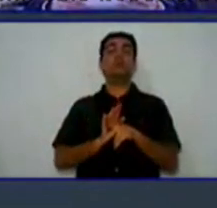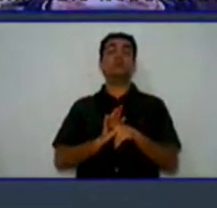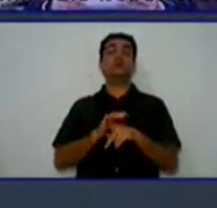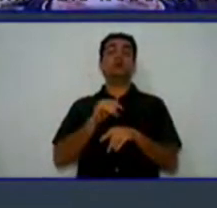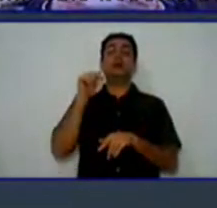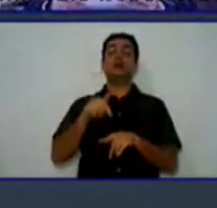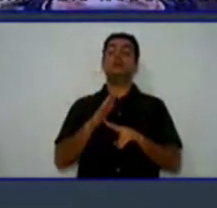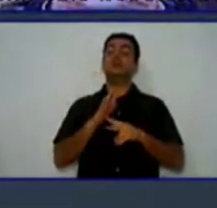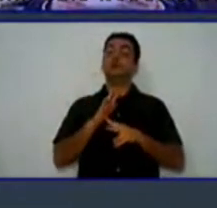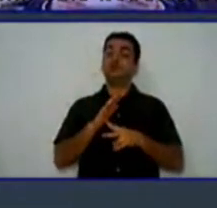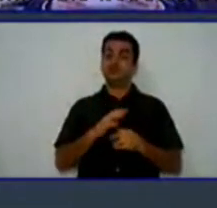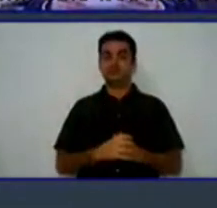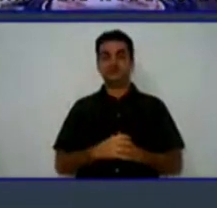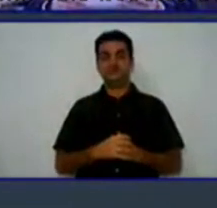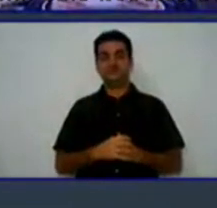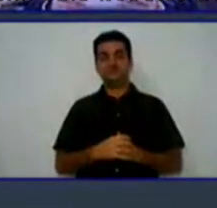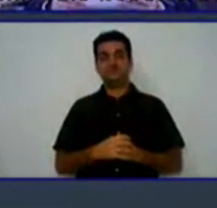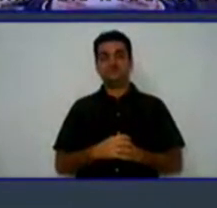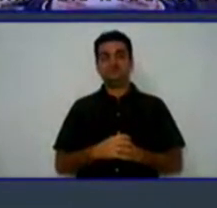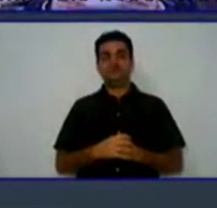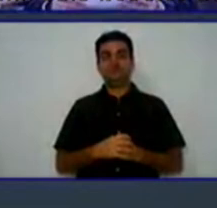agremiação partidária.